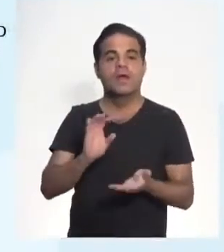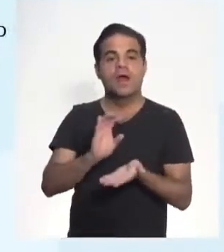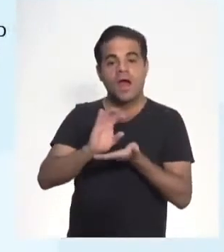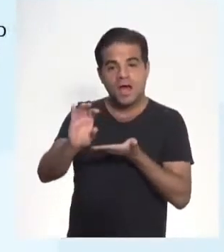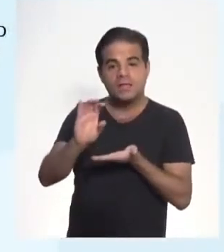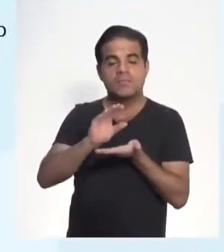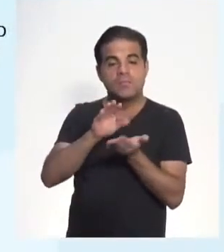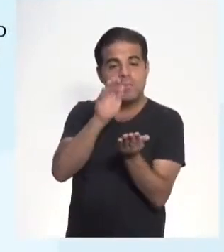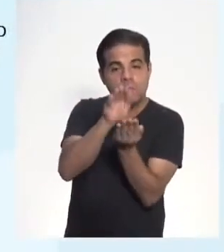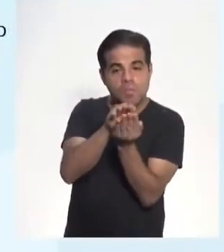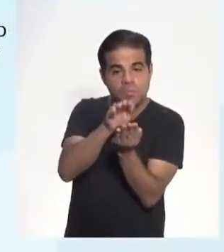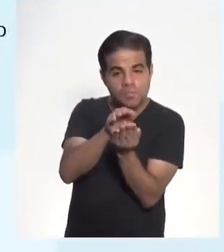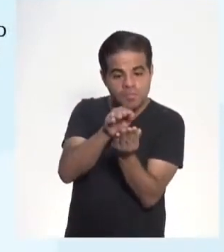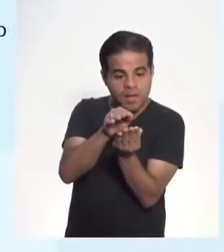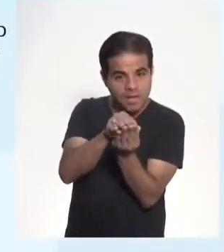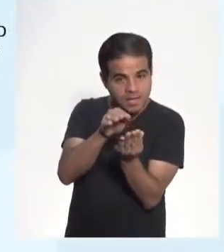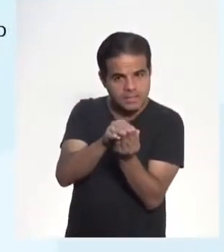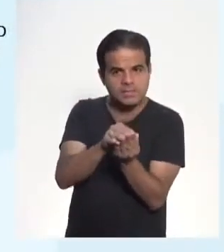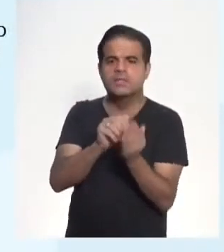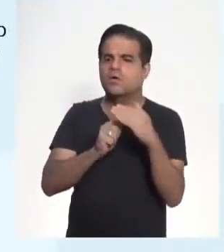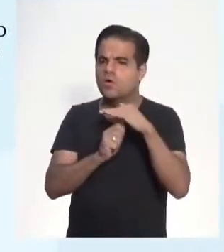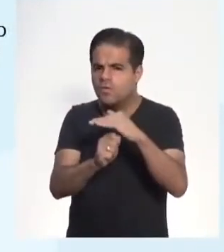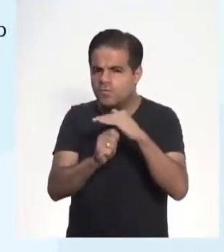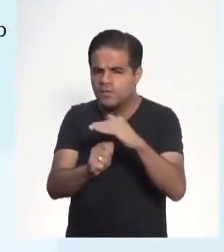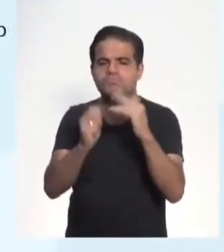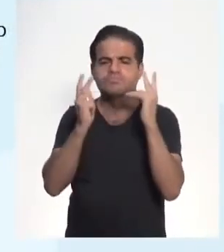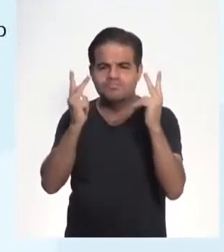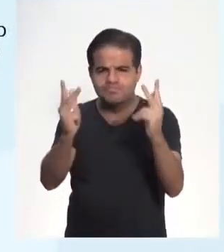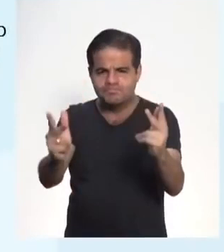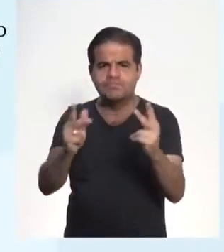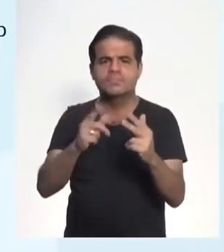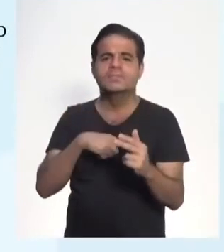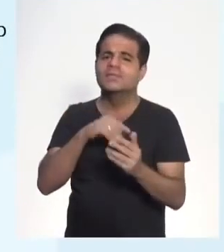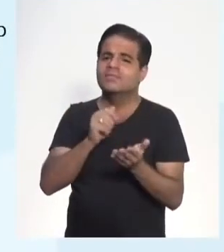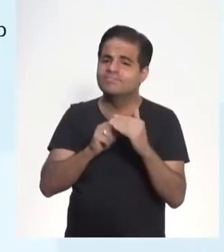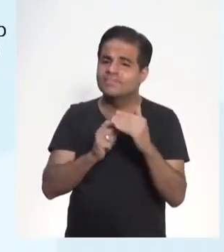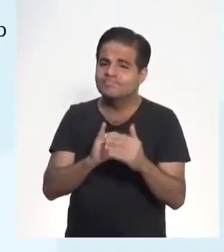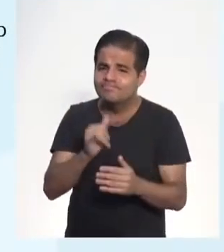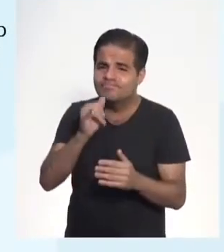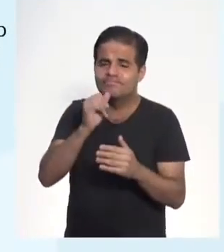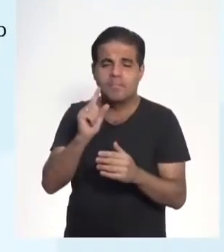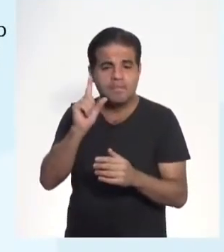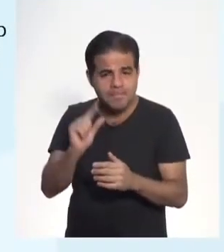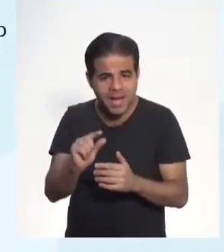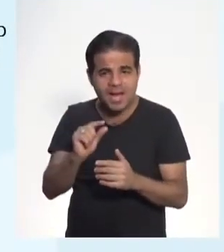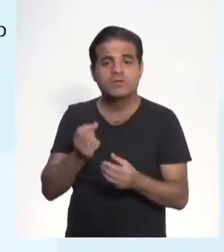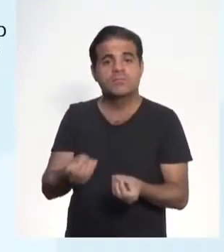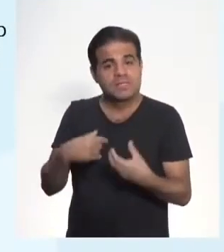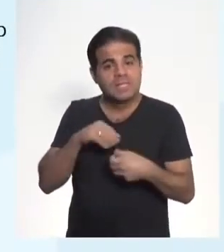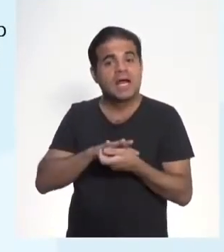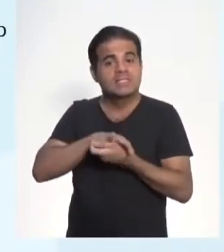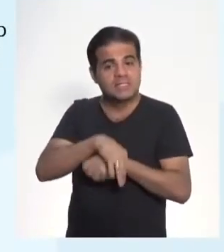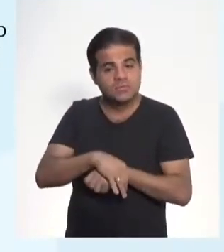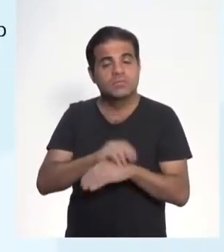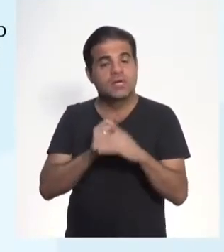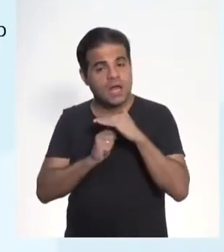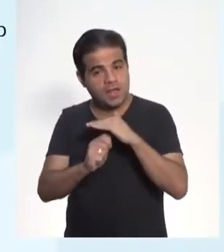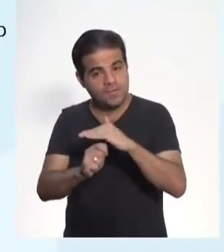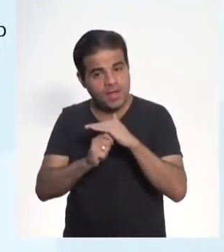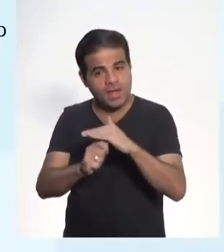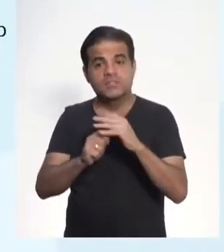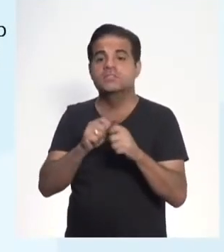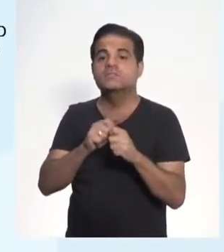poupança é um investimento muito popular entre os brasileiros. Apesar de ter um rendimento muito baixo, ela traz segurança a quem investe